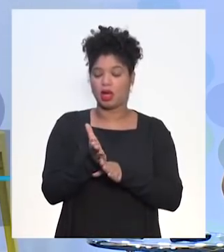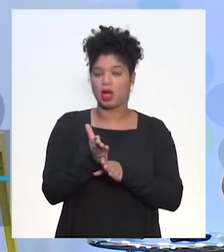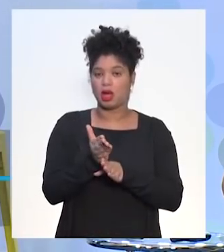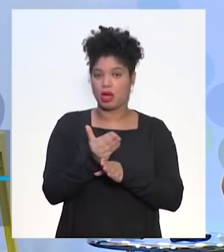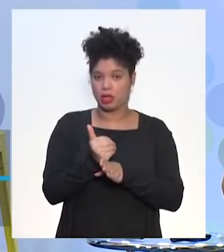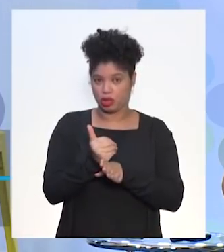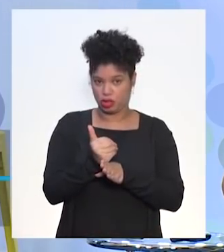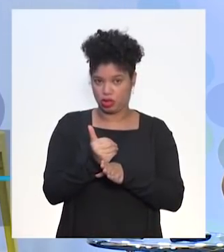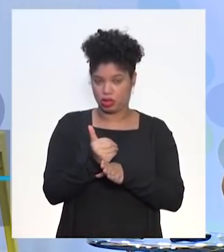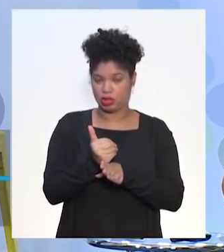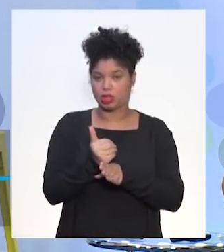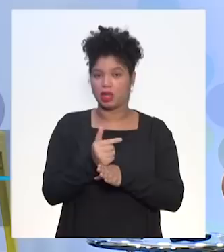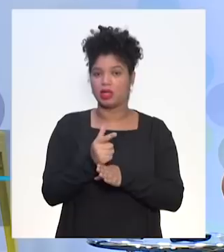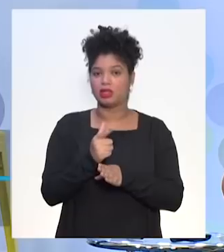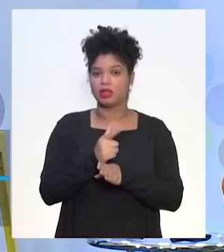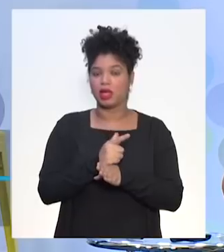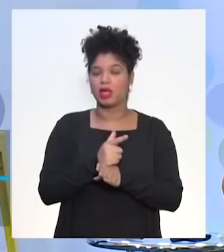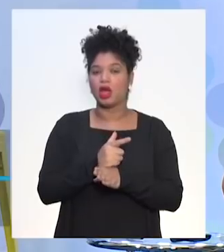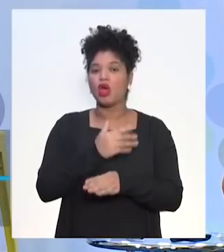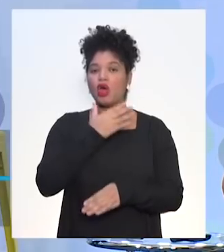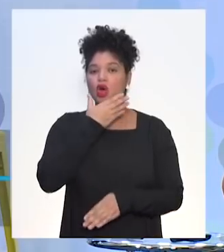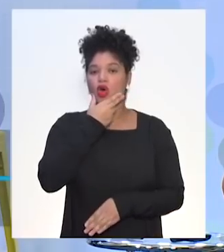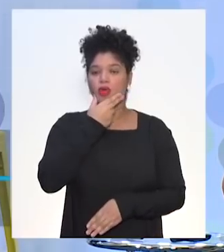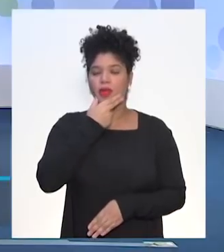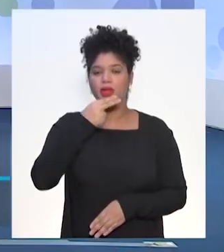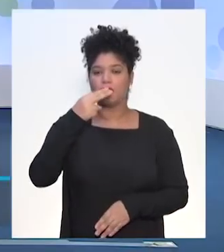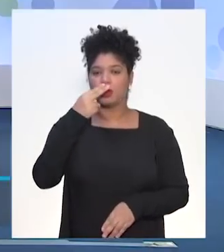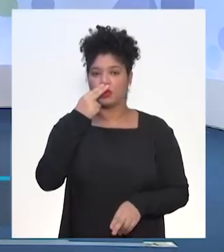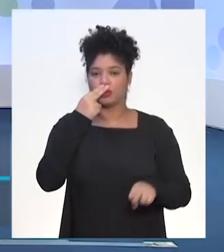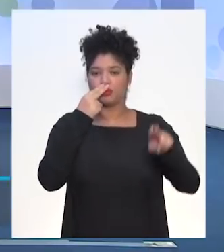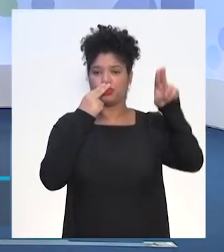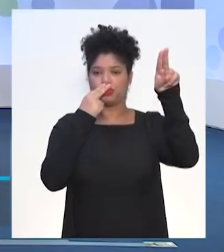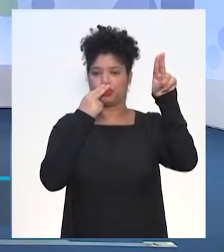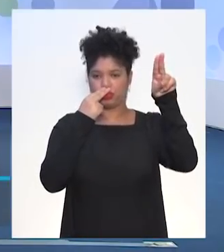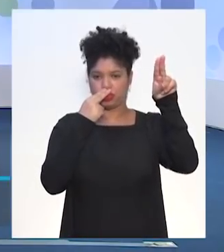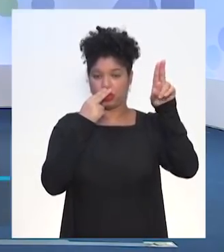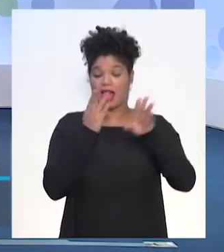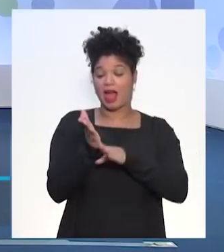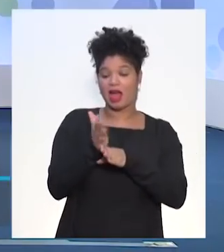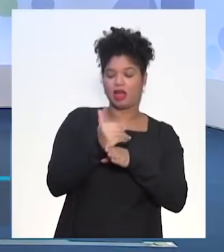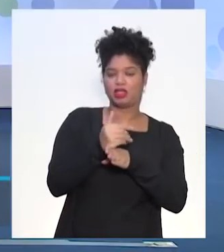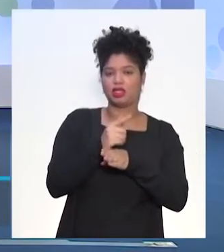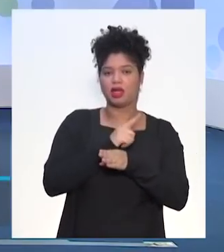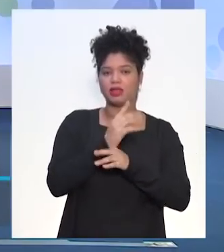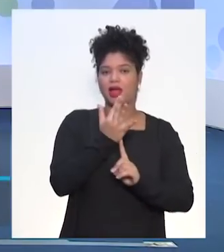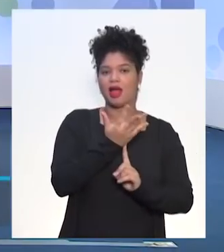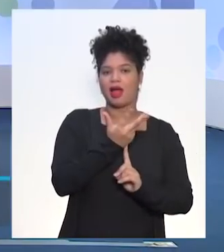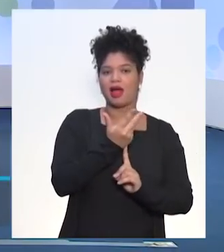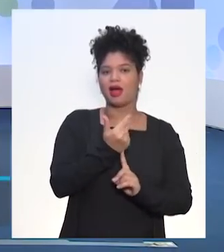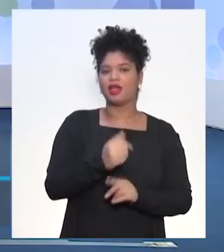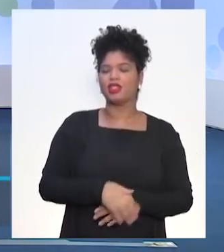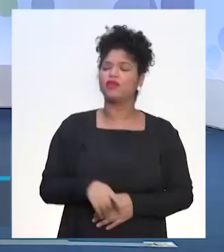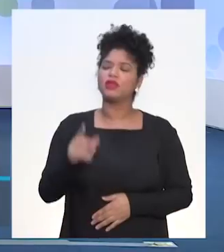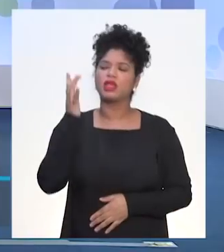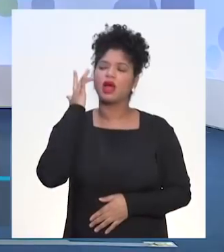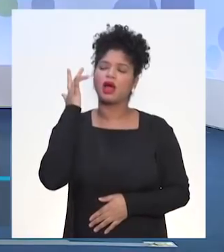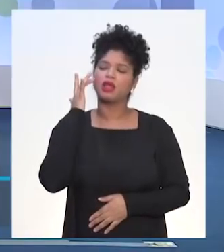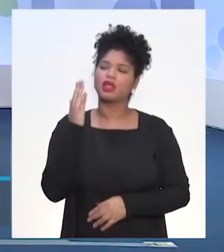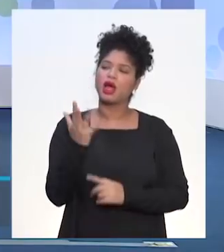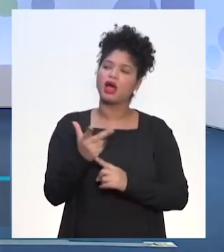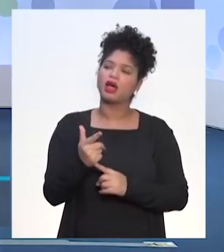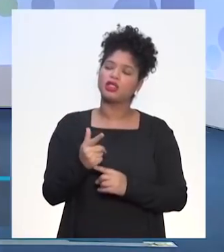antecipando o regime hitlerista. Fabi, você que é de sociologia, a arte é um produto da história